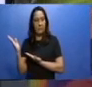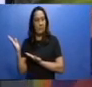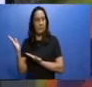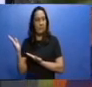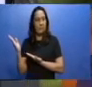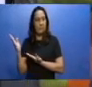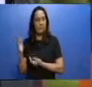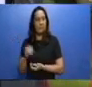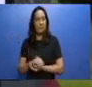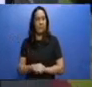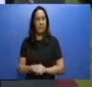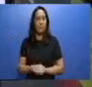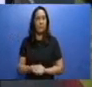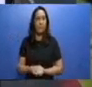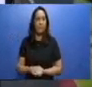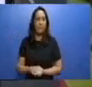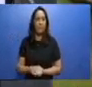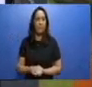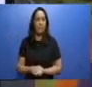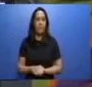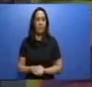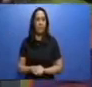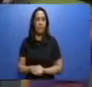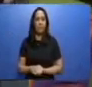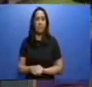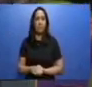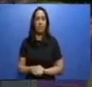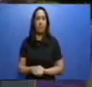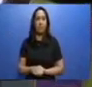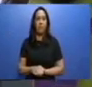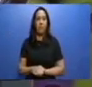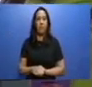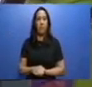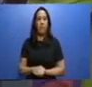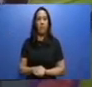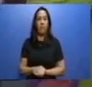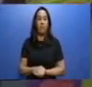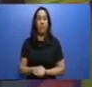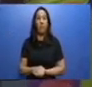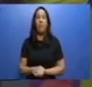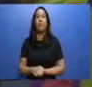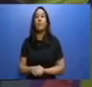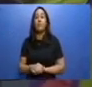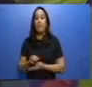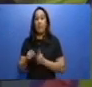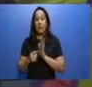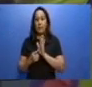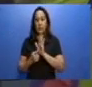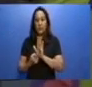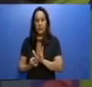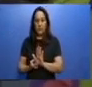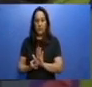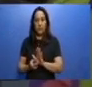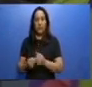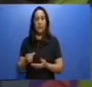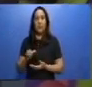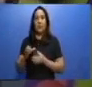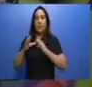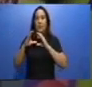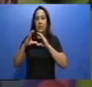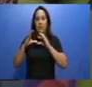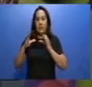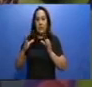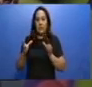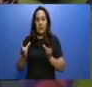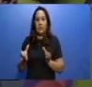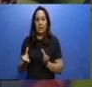aí? Esse é mais difícil. Olha aqui o que nós fizemos. Peguei uma esfera, olha, e coloquei aqui na